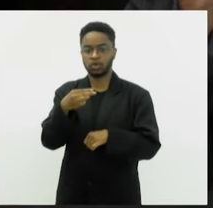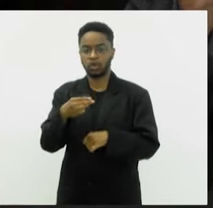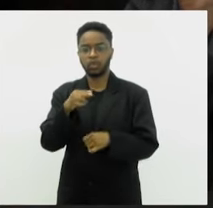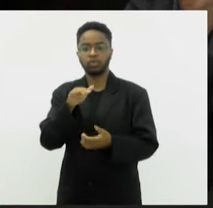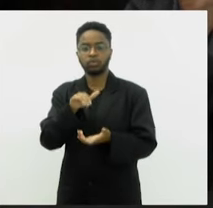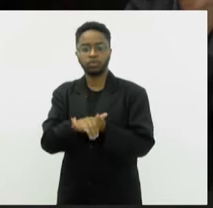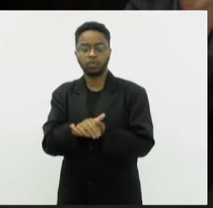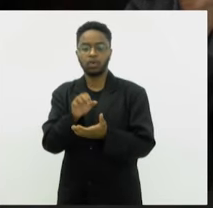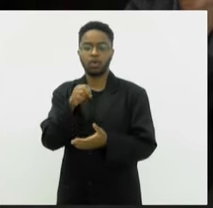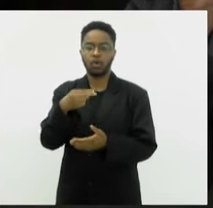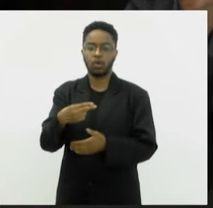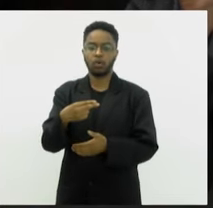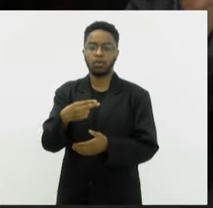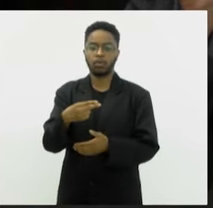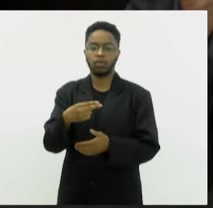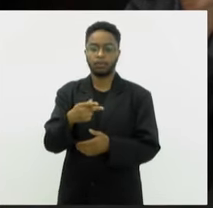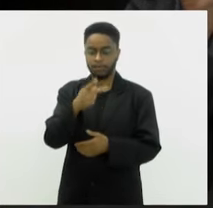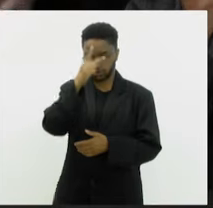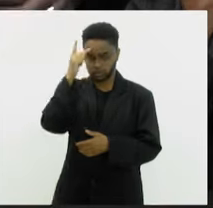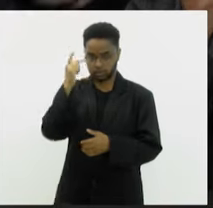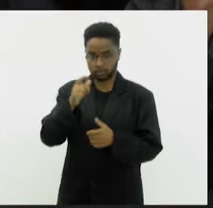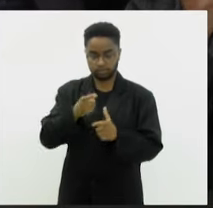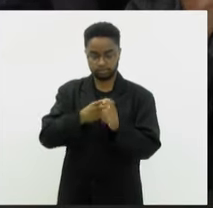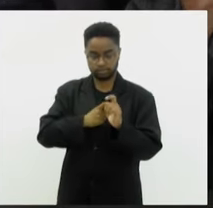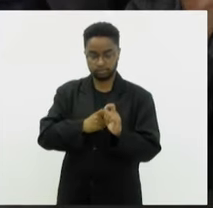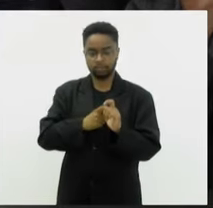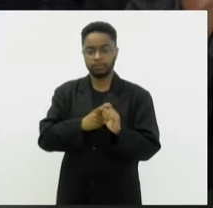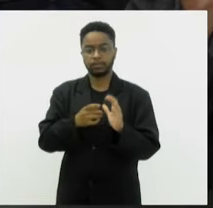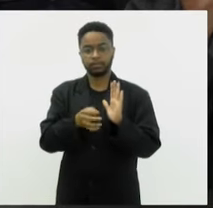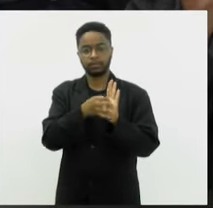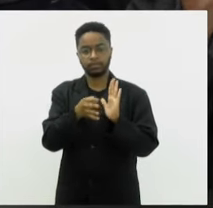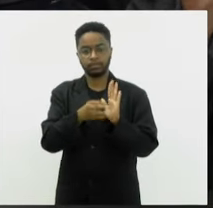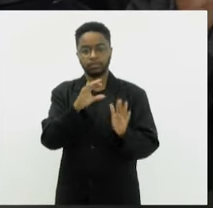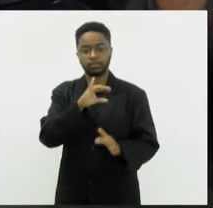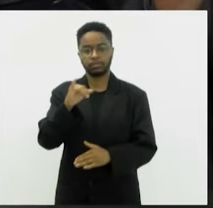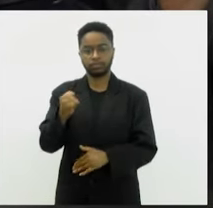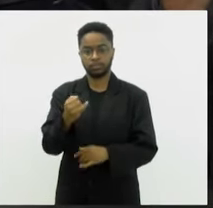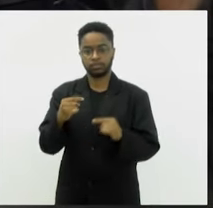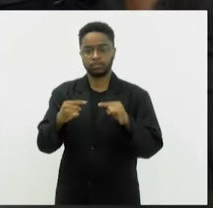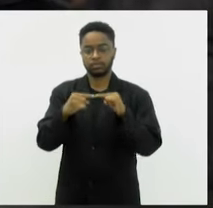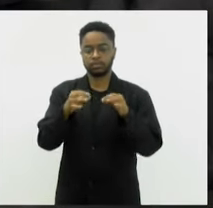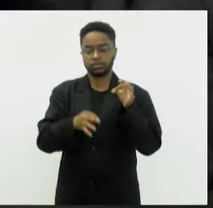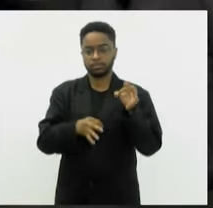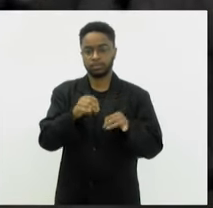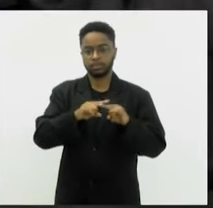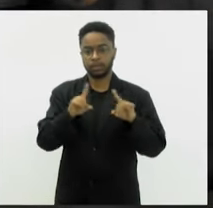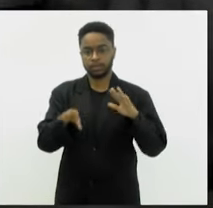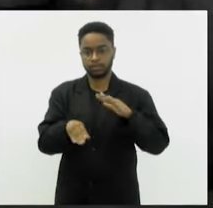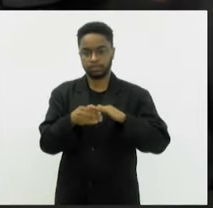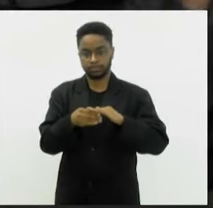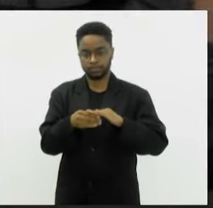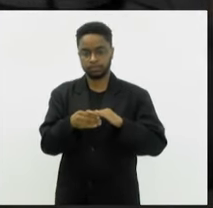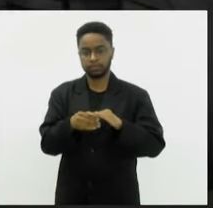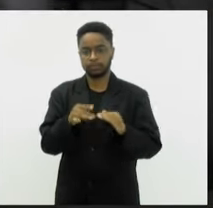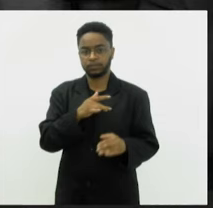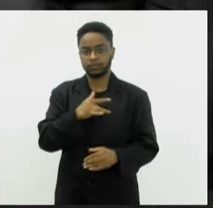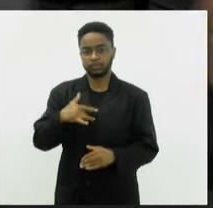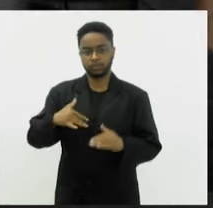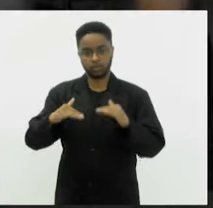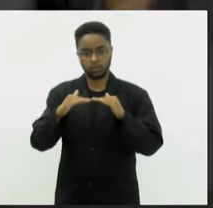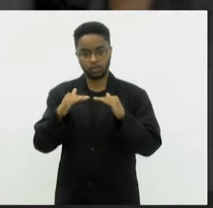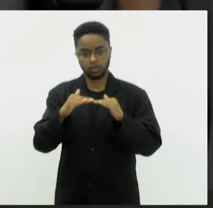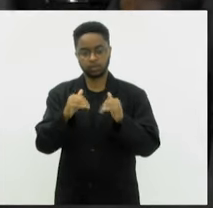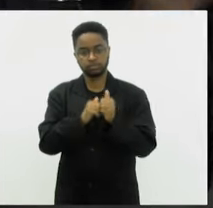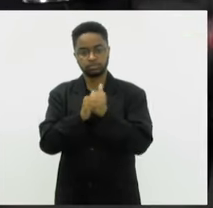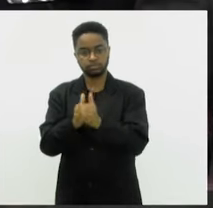e dependentes. Pareceres das comissões Constituição e Justiça pela juridicidade com emenda, de saúde favorável